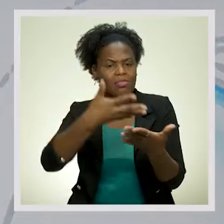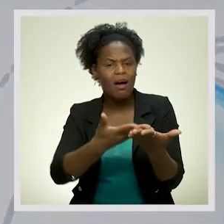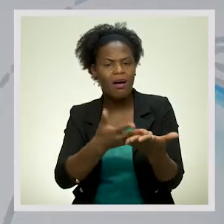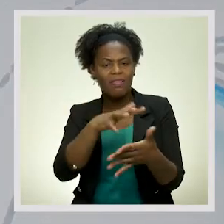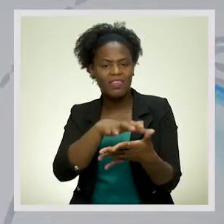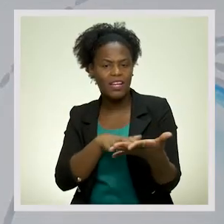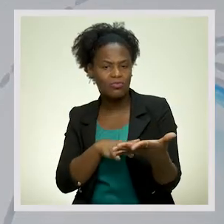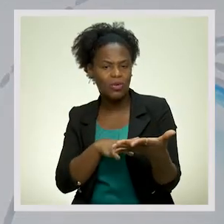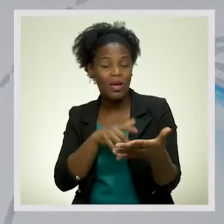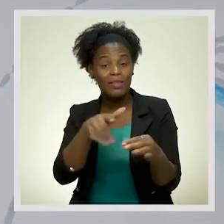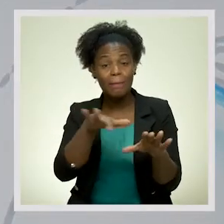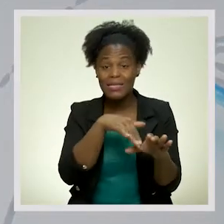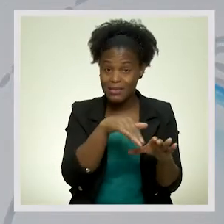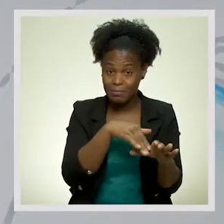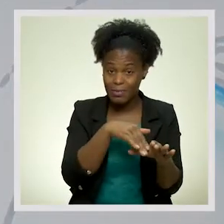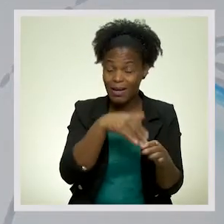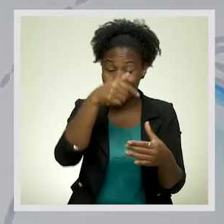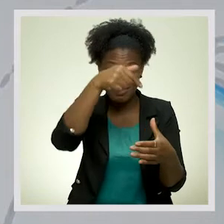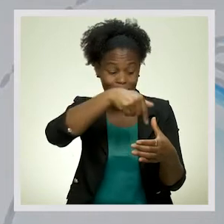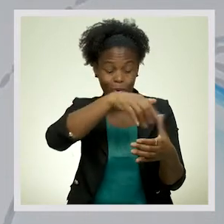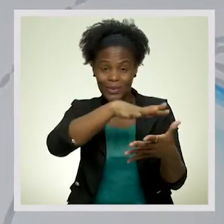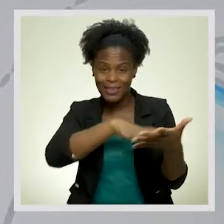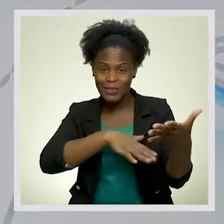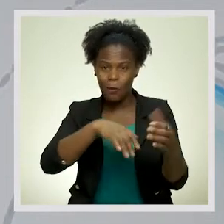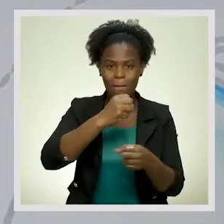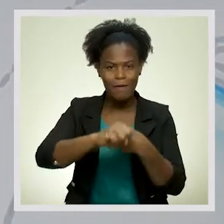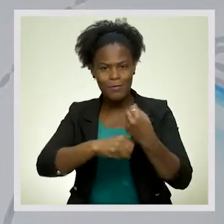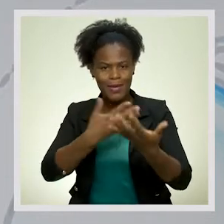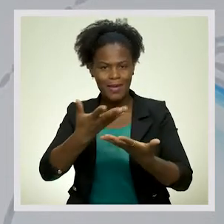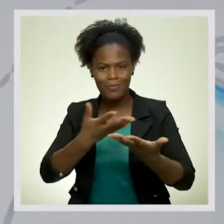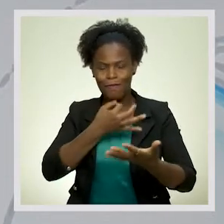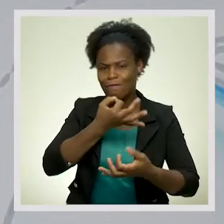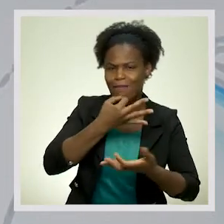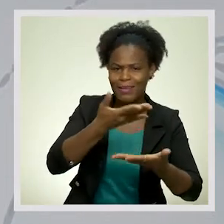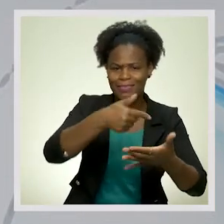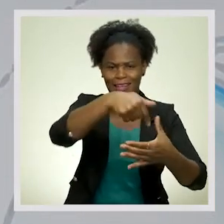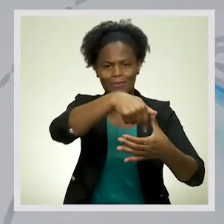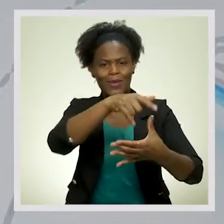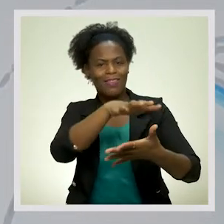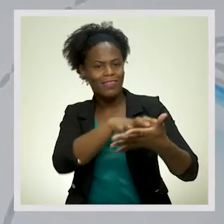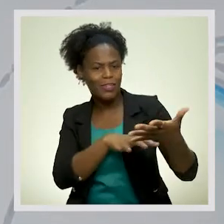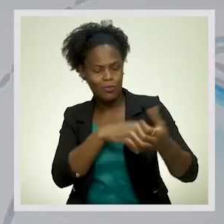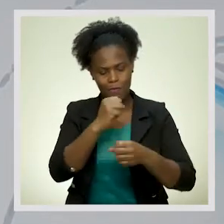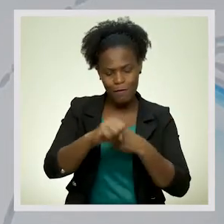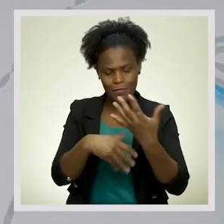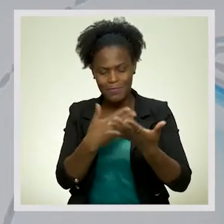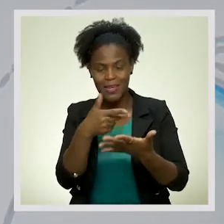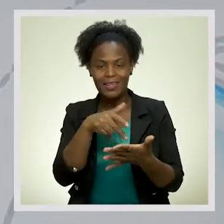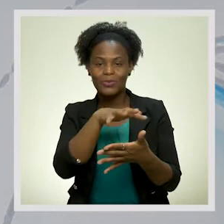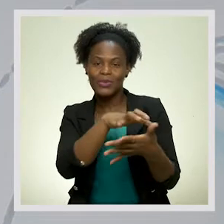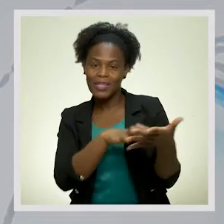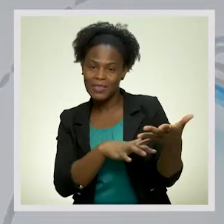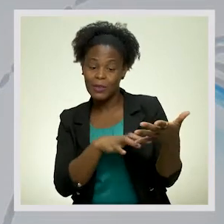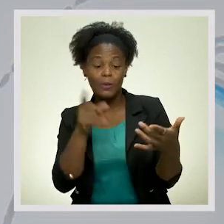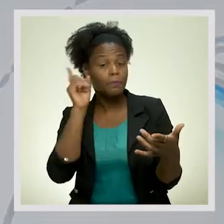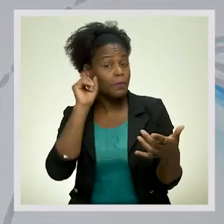que participam no texto, que movimentam no texto, ou seja, que se movimentam no texto. É muito importante